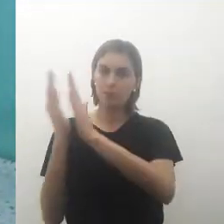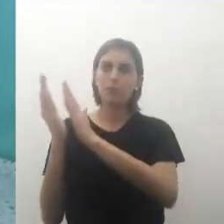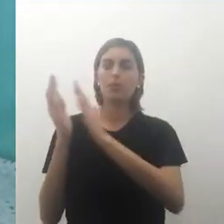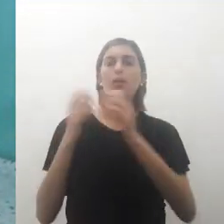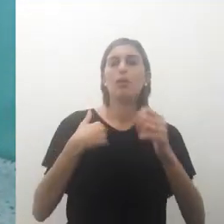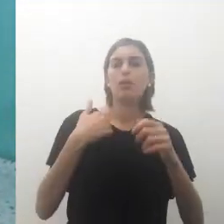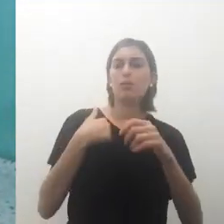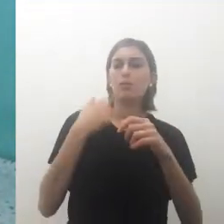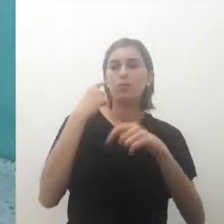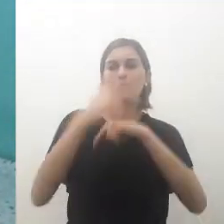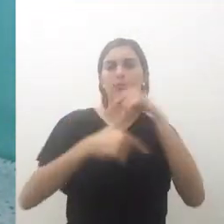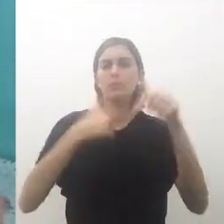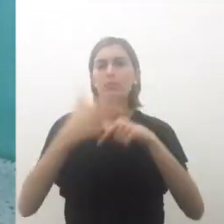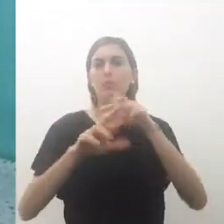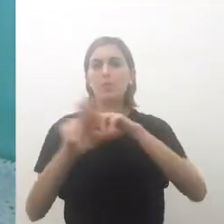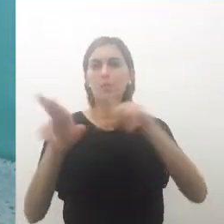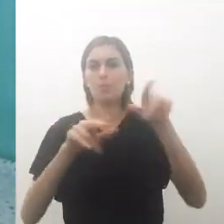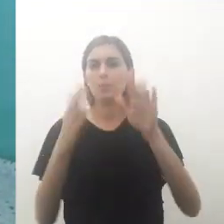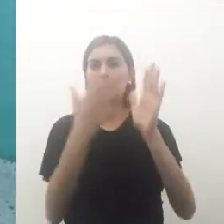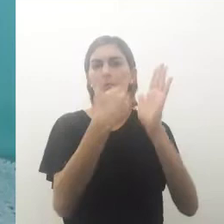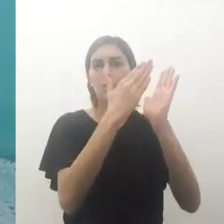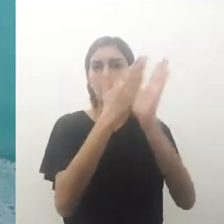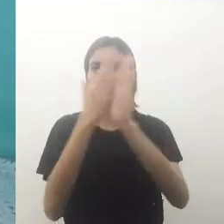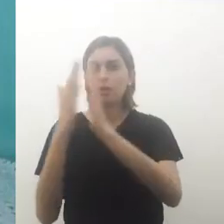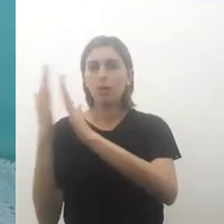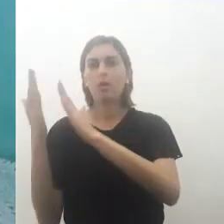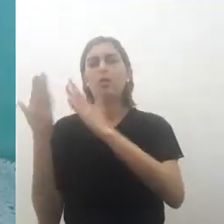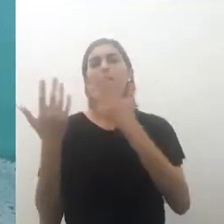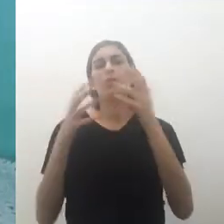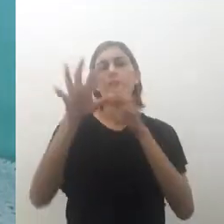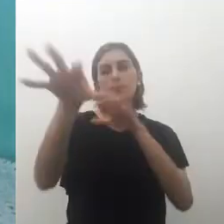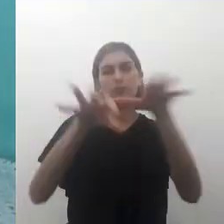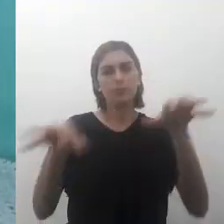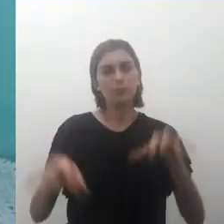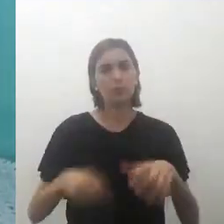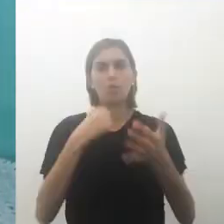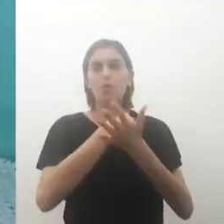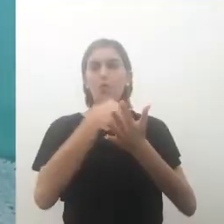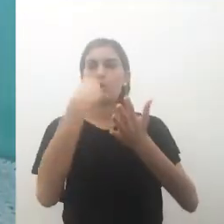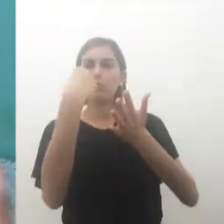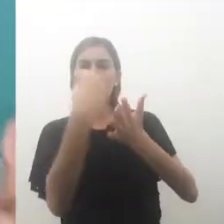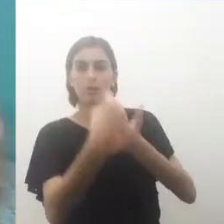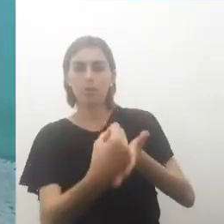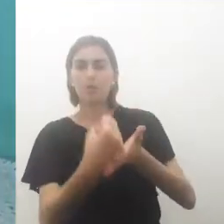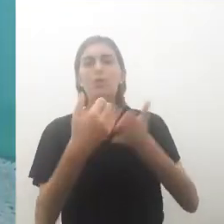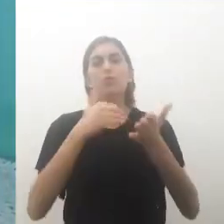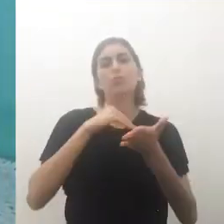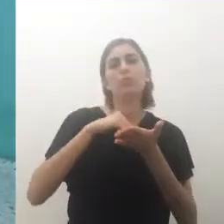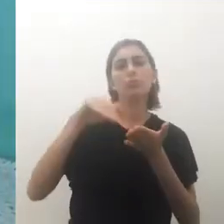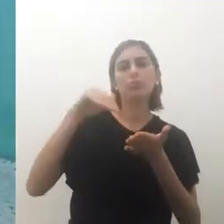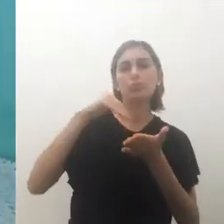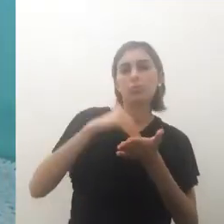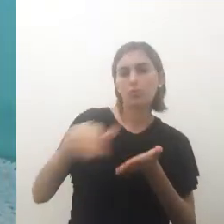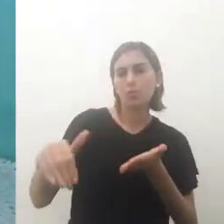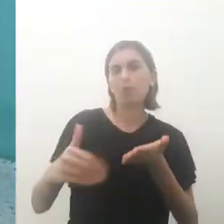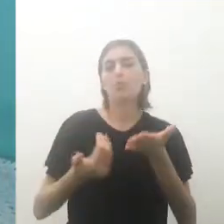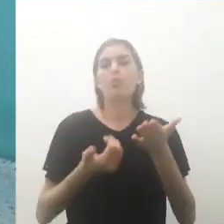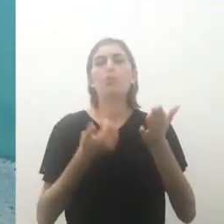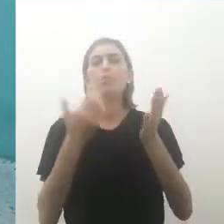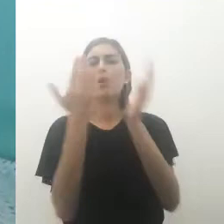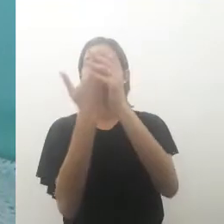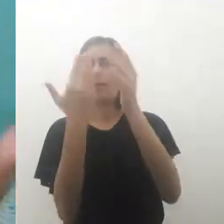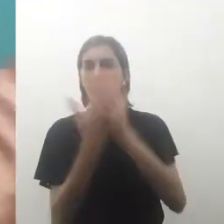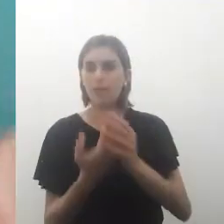da biblioteconomia, seja para a gente trabalhar em biblioteca, centro de documentação,